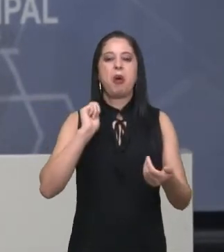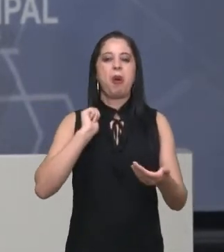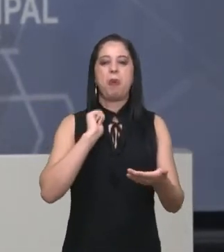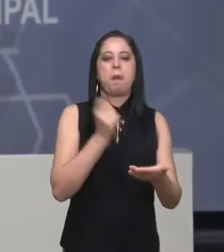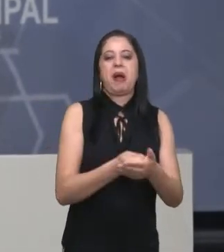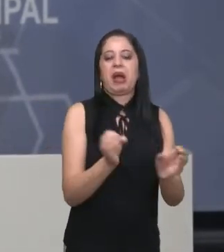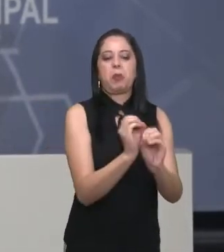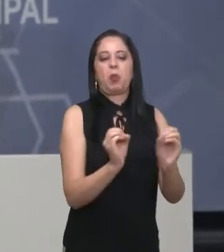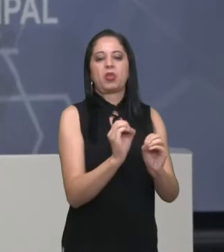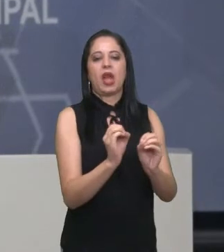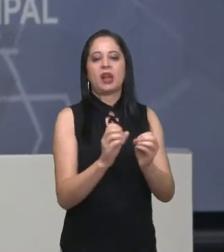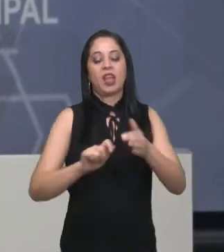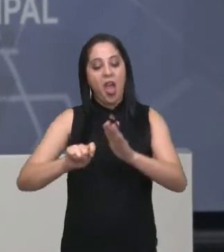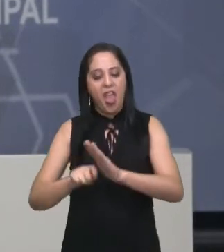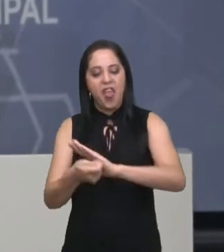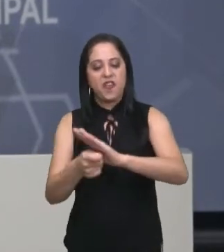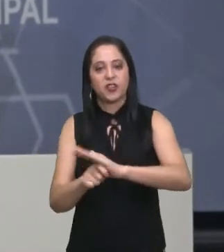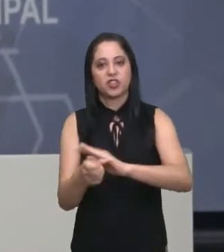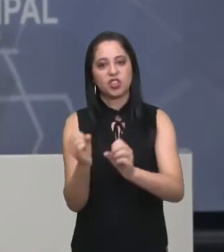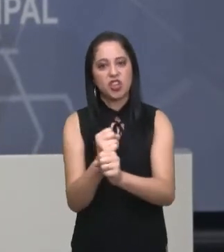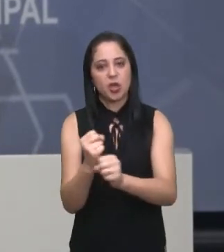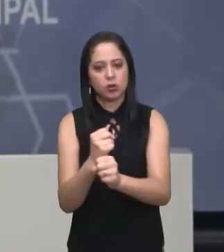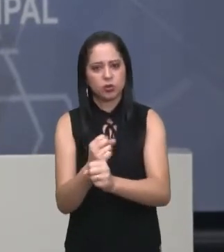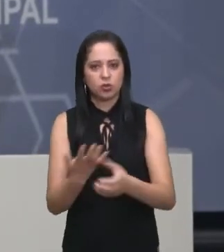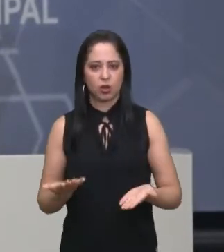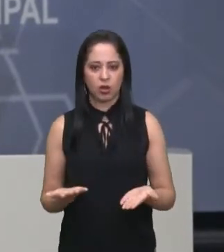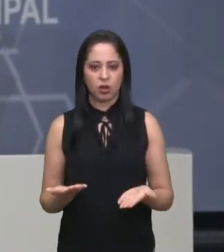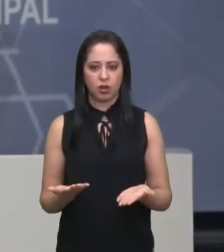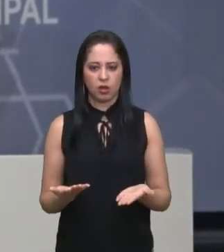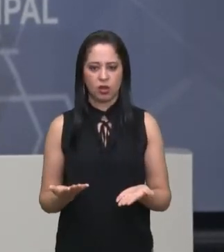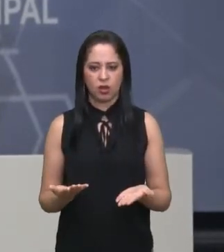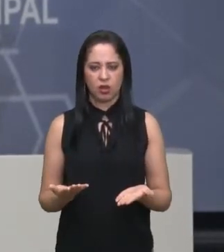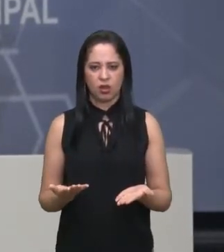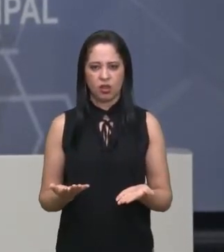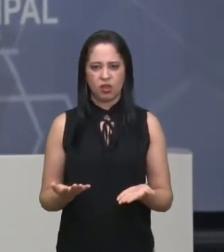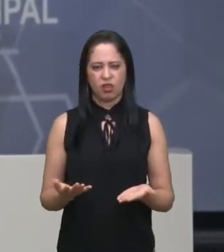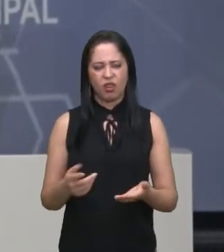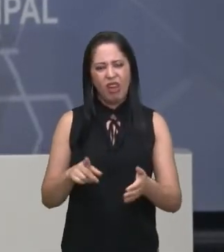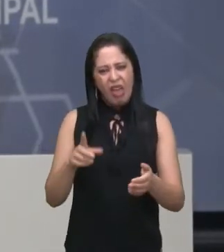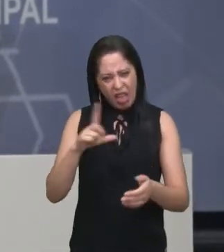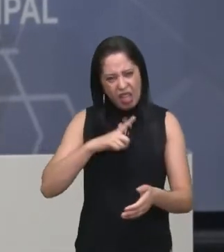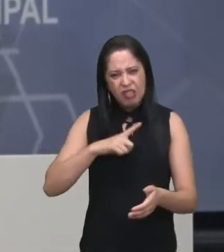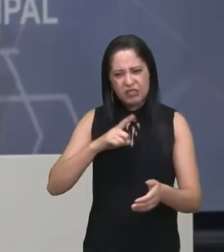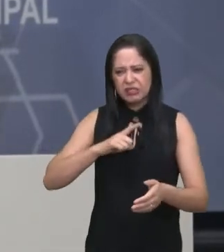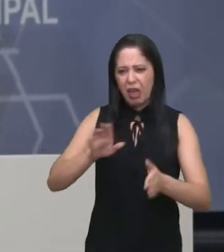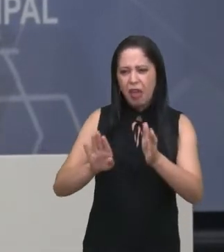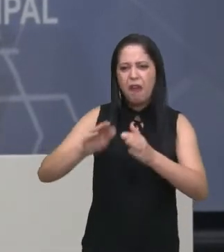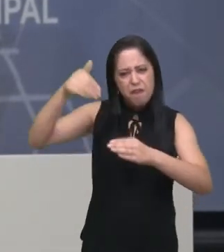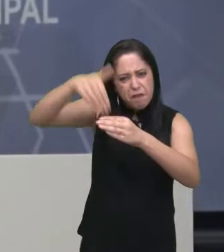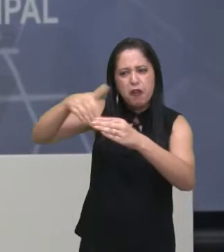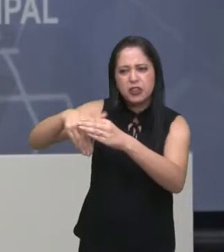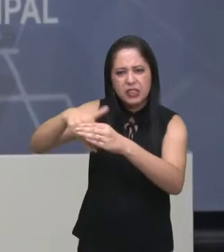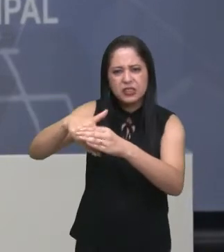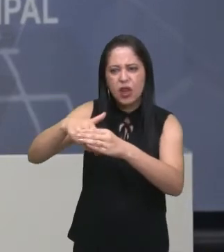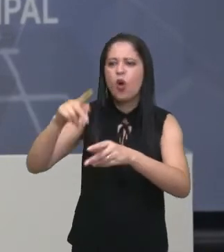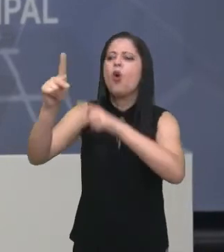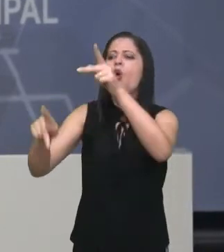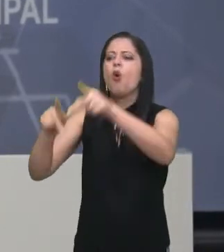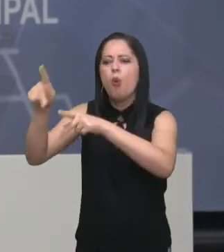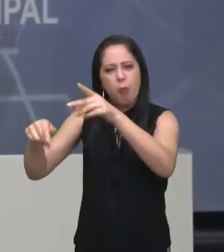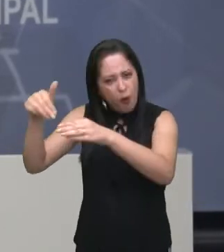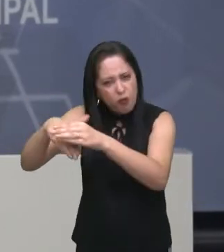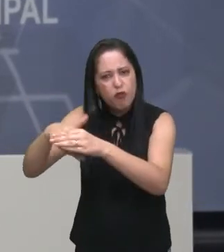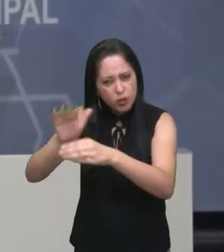obras. Tem algum plebiscito que mostre isso? Que essa é a vontade do povo de São José dos Campos, de ser devedor?